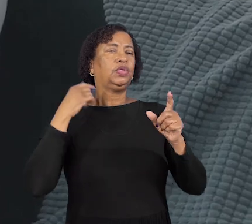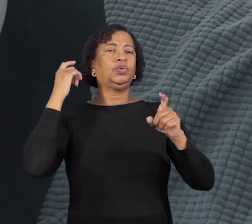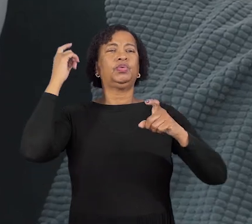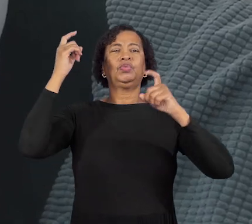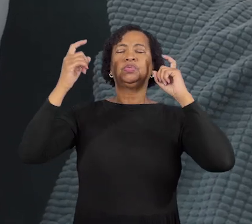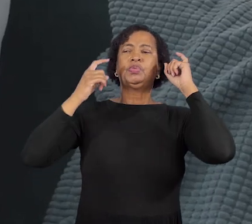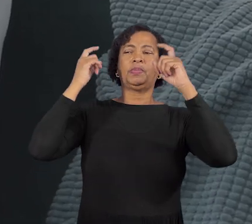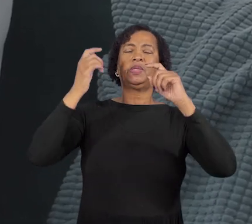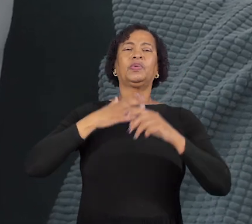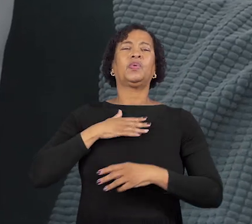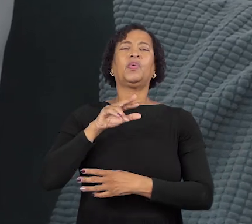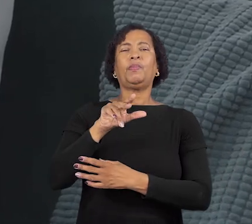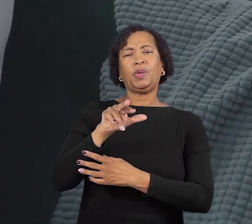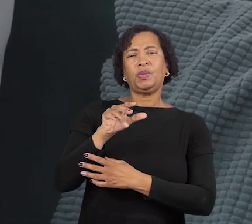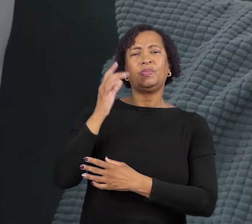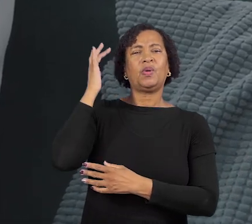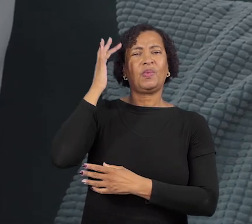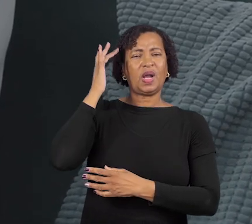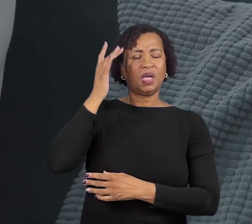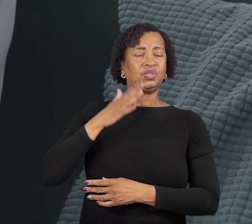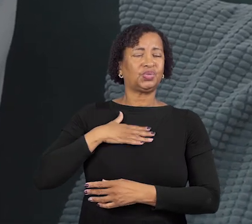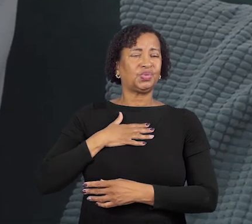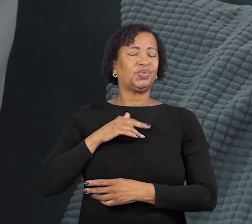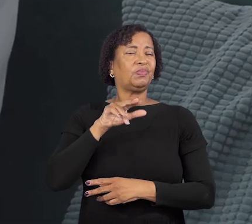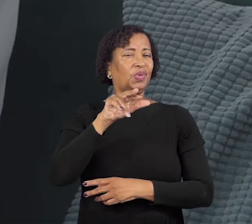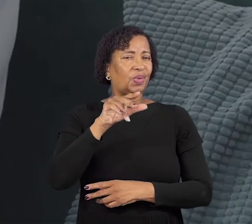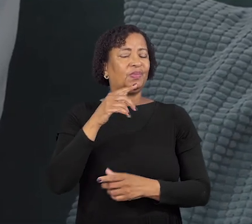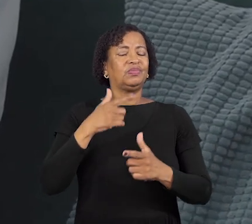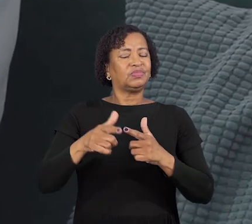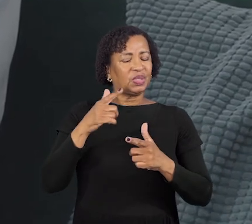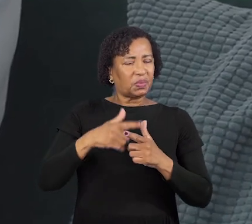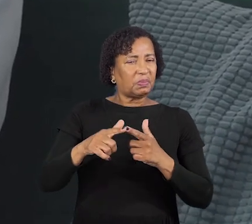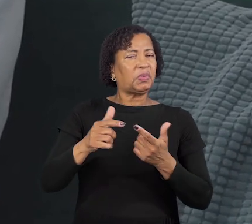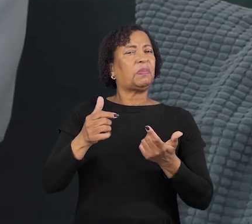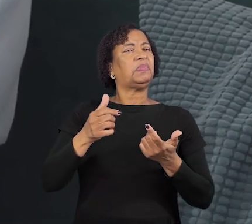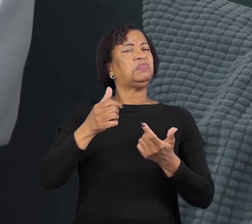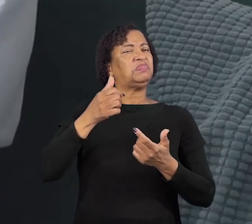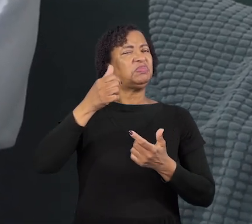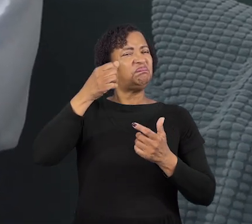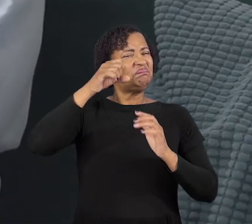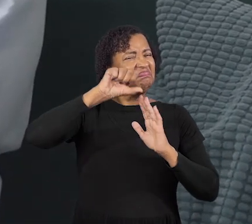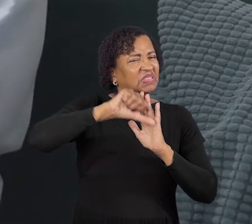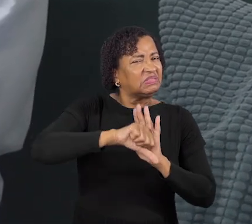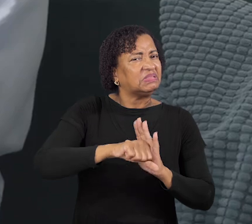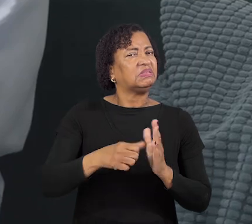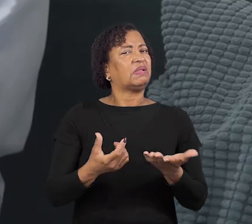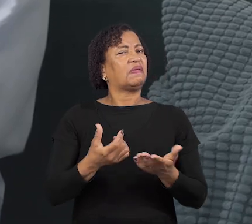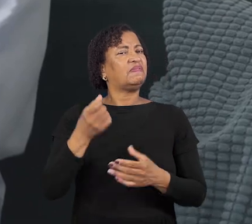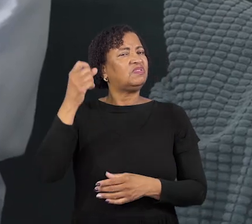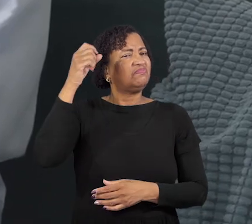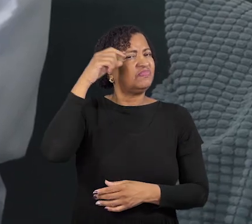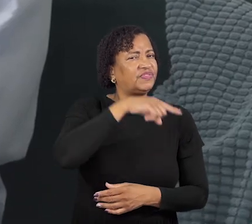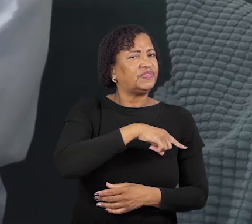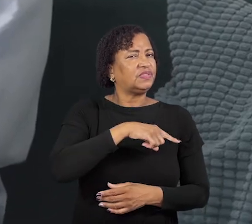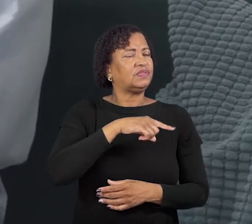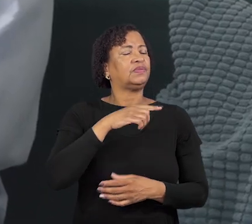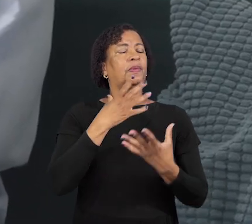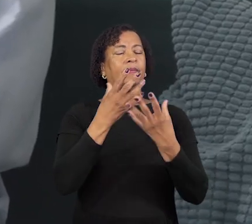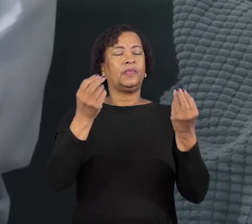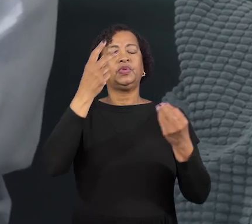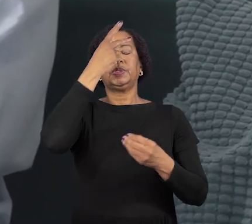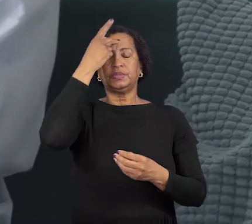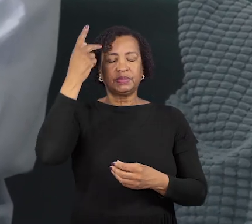muito preocupado com meu irmão. Acho que o meu irmão está com um problema grave." Muitas pessoas são assim,